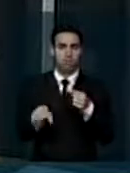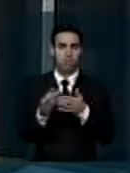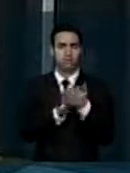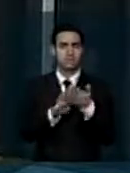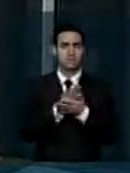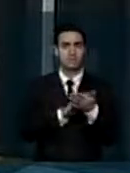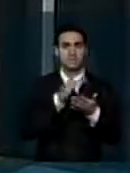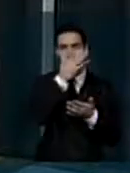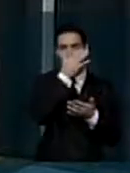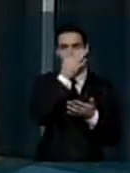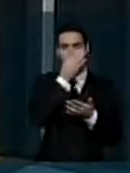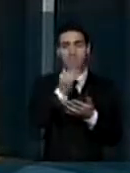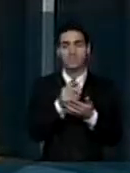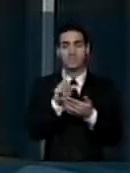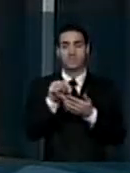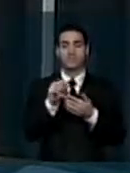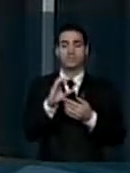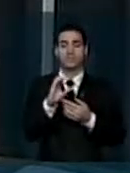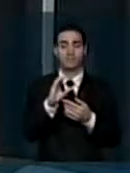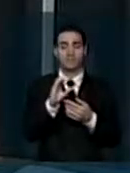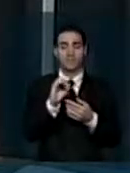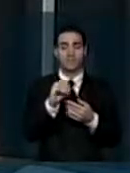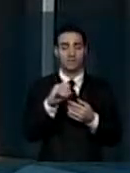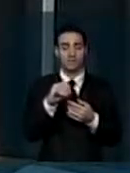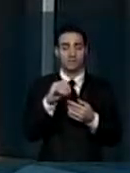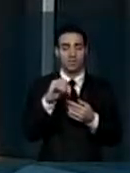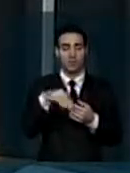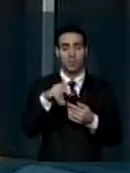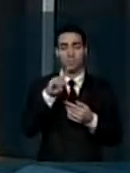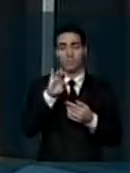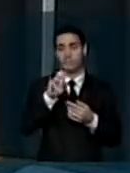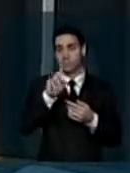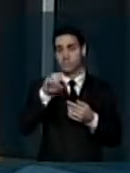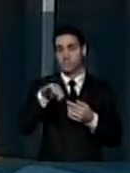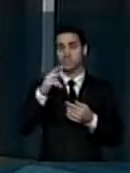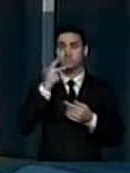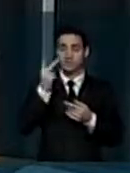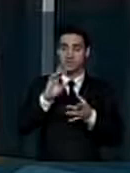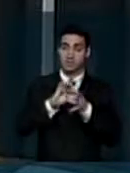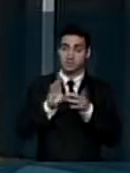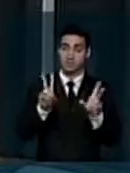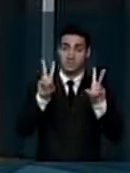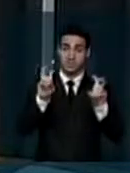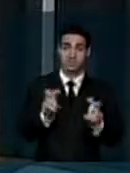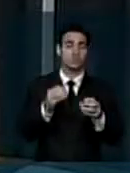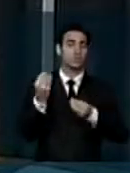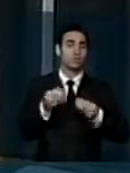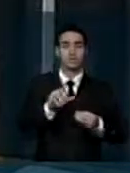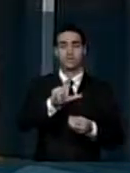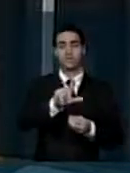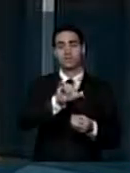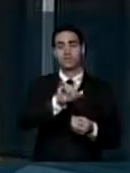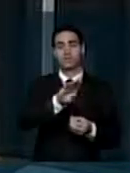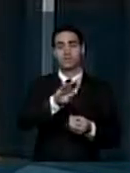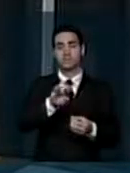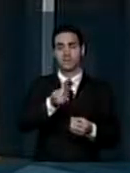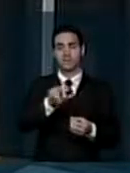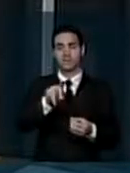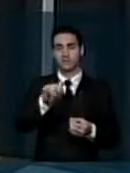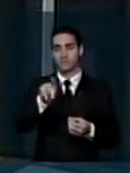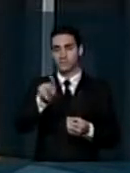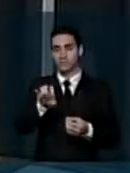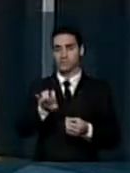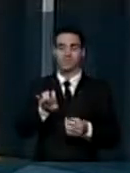ela. Este é o Comblan, de falar com liberdade sobre a liberdade, de falar